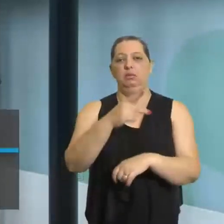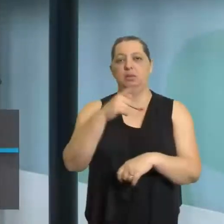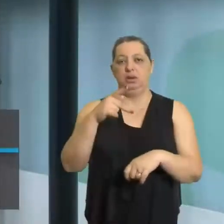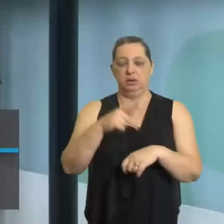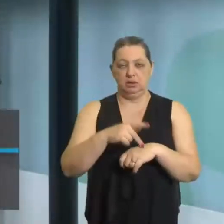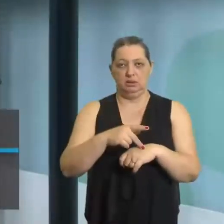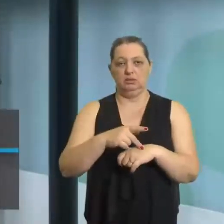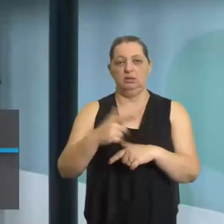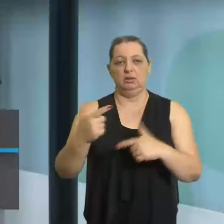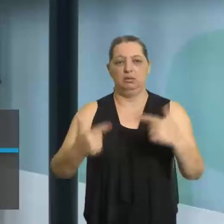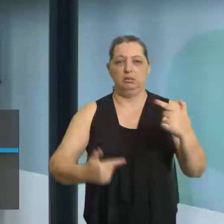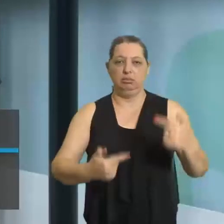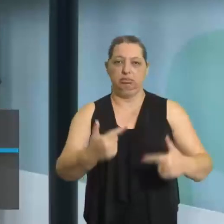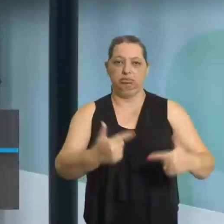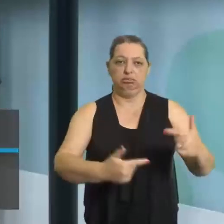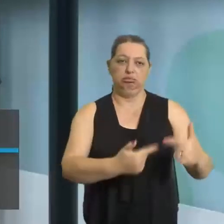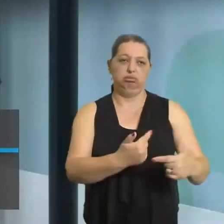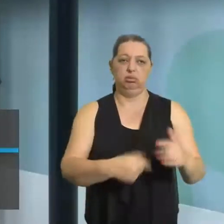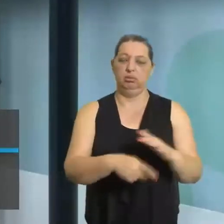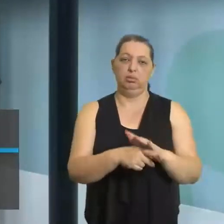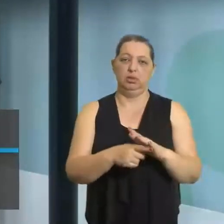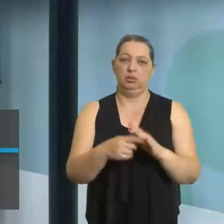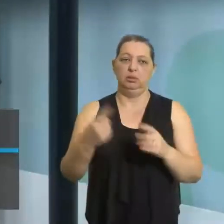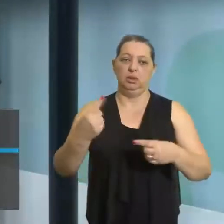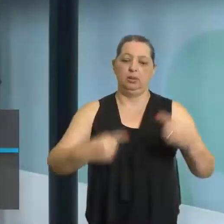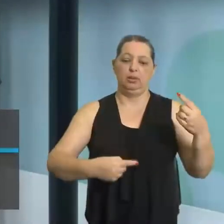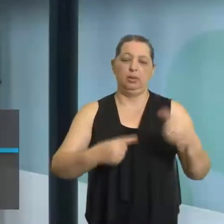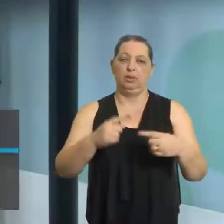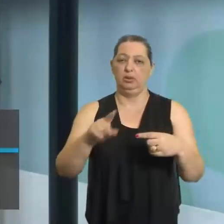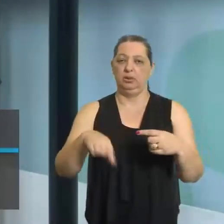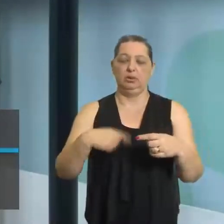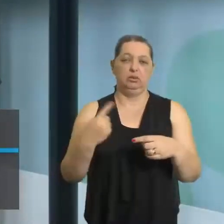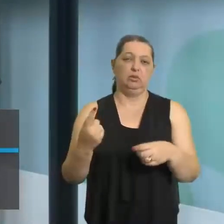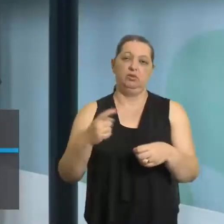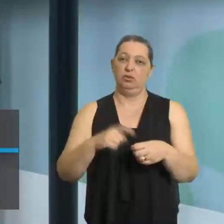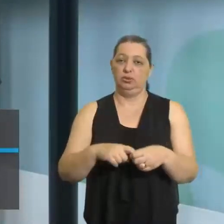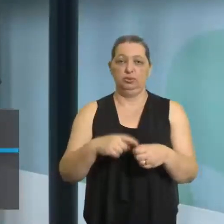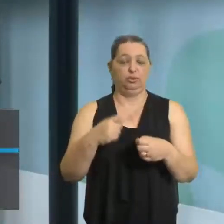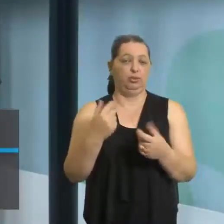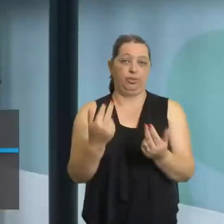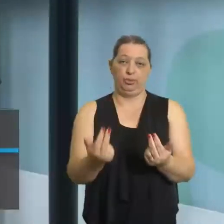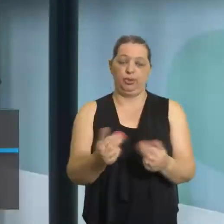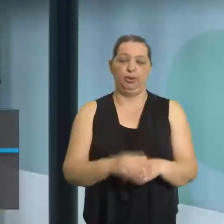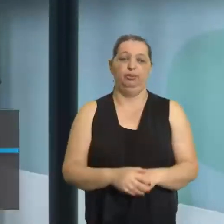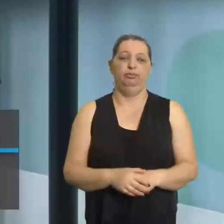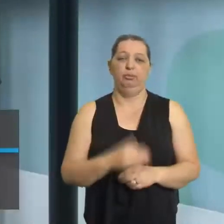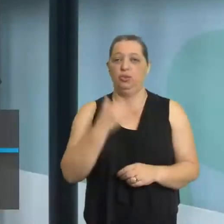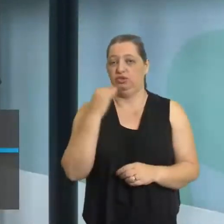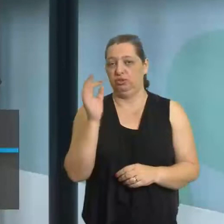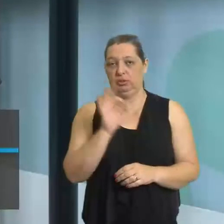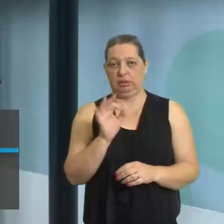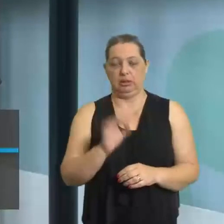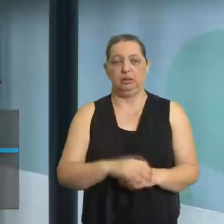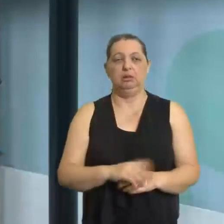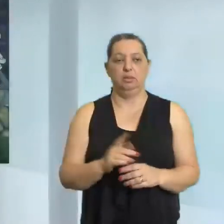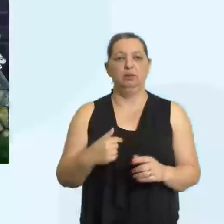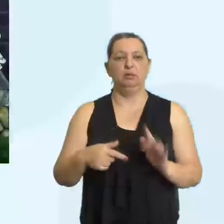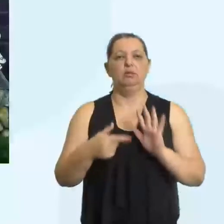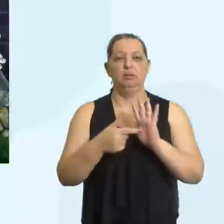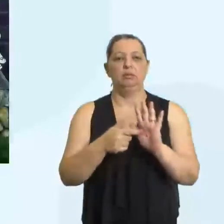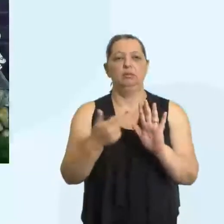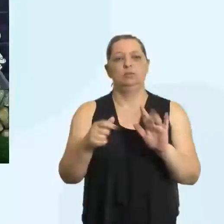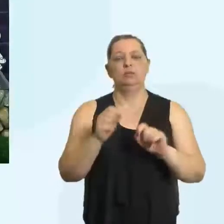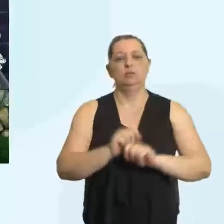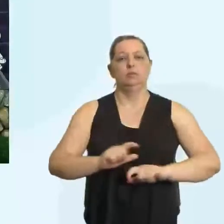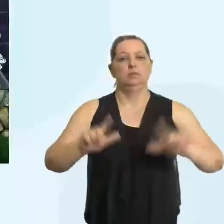para combater muito um regime político que voltou no dia que eles foram embora então ela pode remeter muitas coisas agora foi imagem para